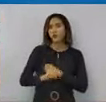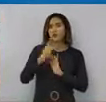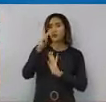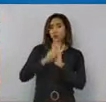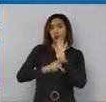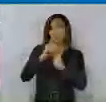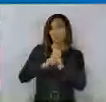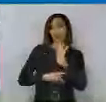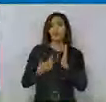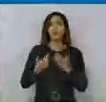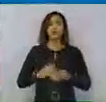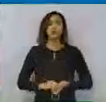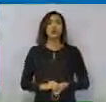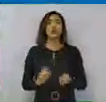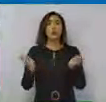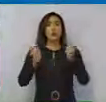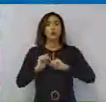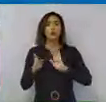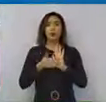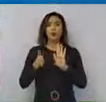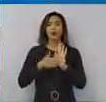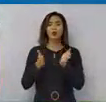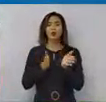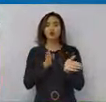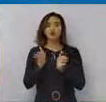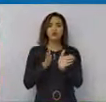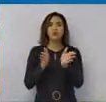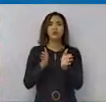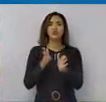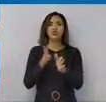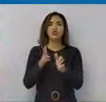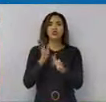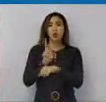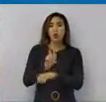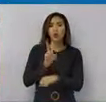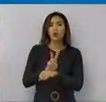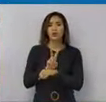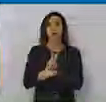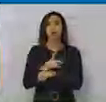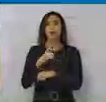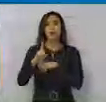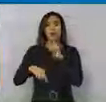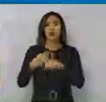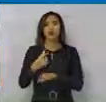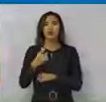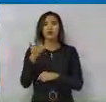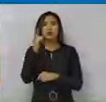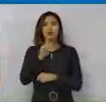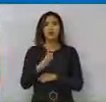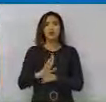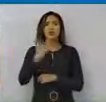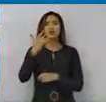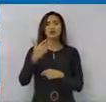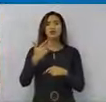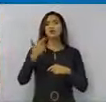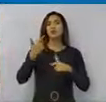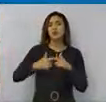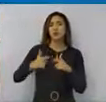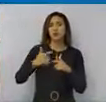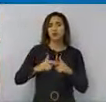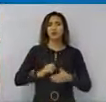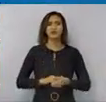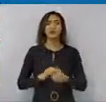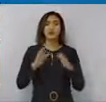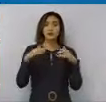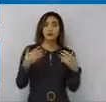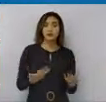mostra para poder propor medidas de precaução e extrapolar depois esse cenário para os projetos de fora da mostra. Então,